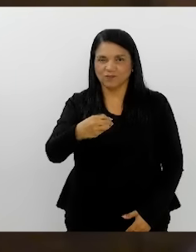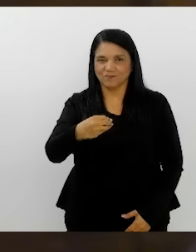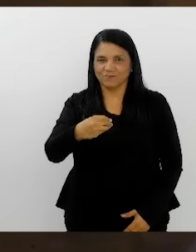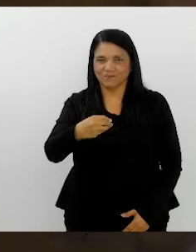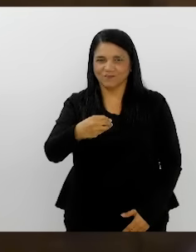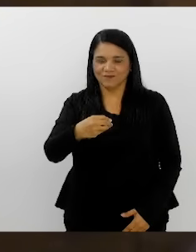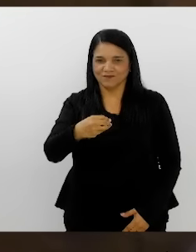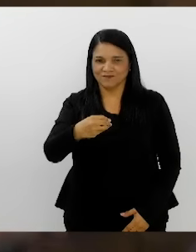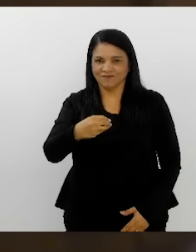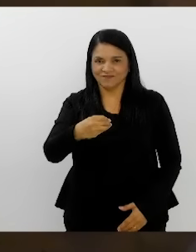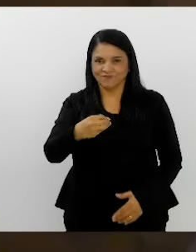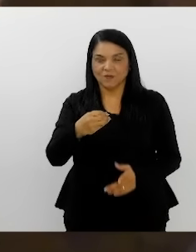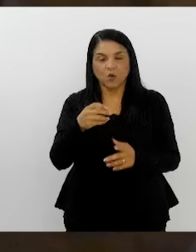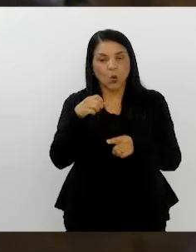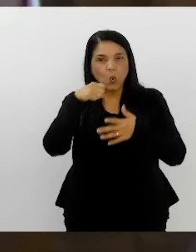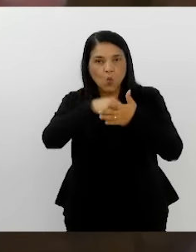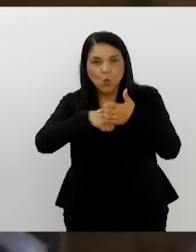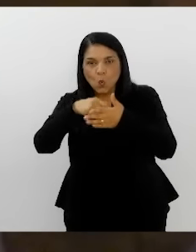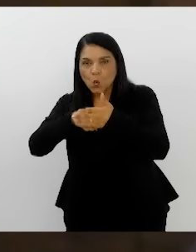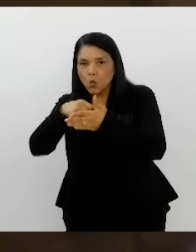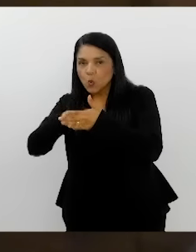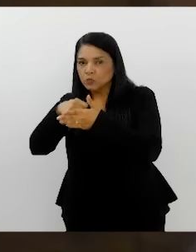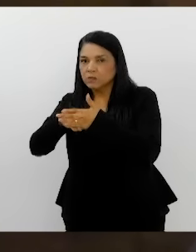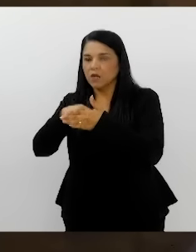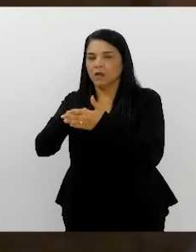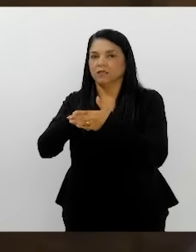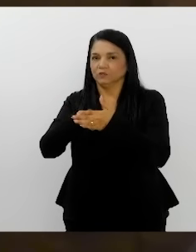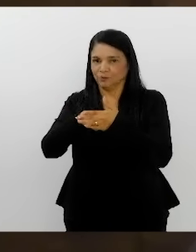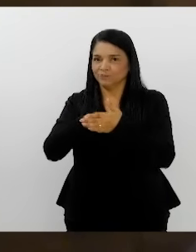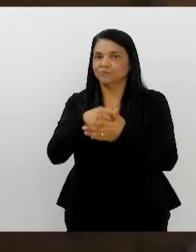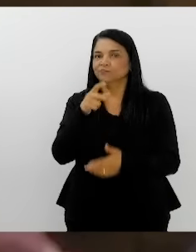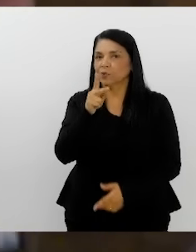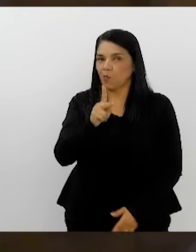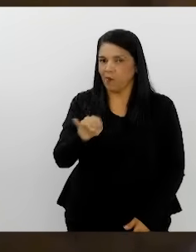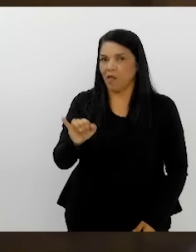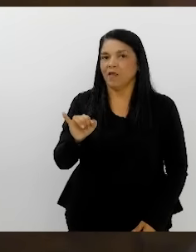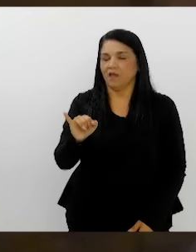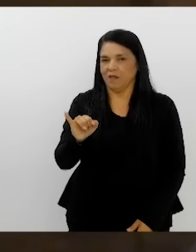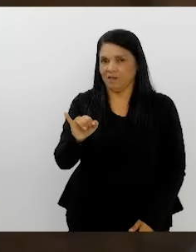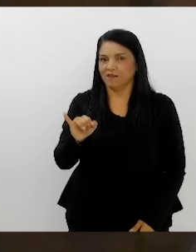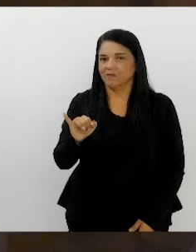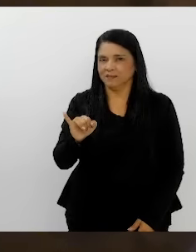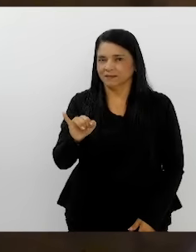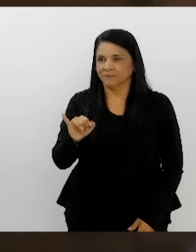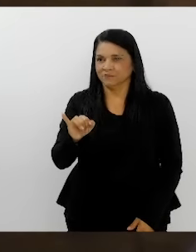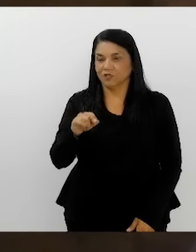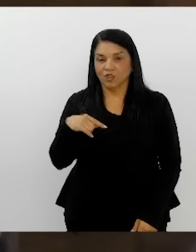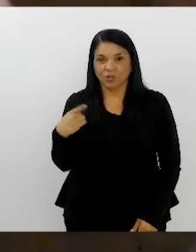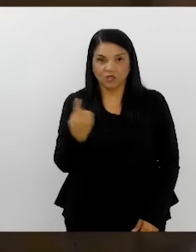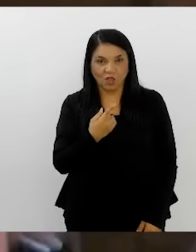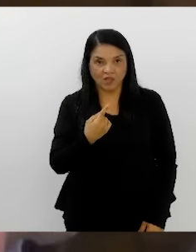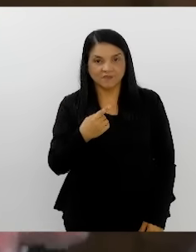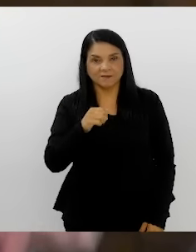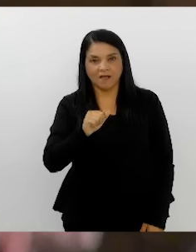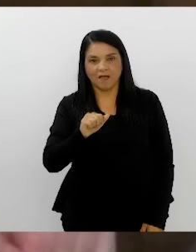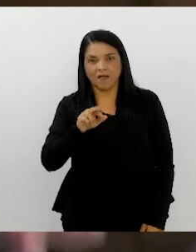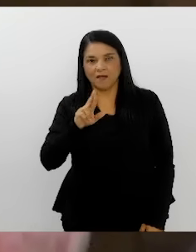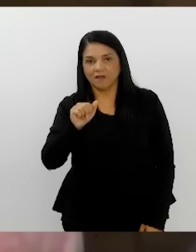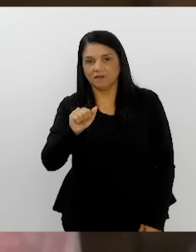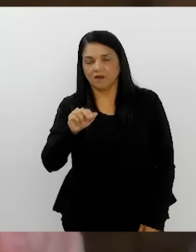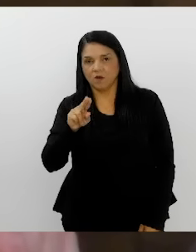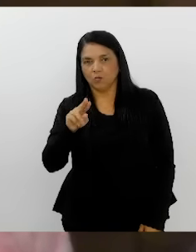pai, porque o filho é capaz de dar a vida pelo pai. E aqui todos nós, arautos do Evangelho, somos capazes de dar a